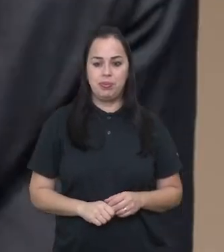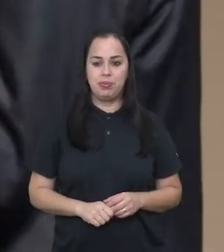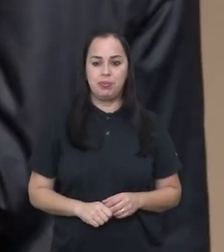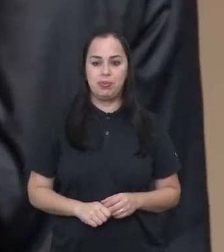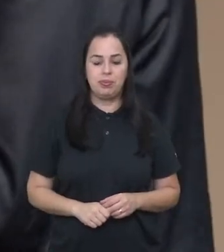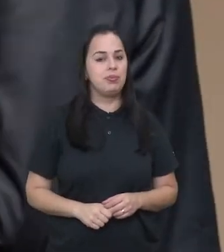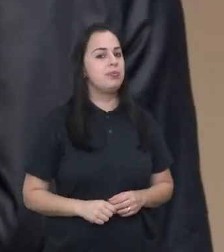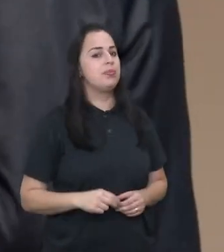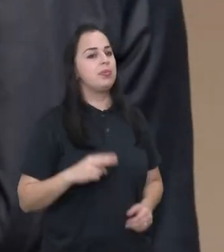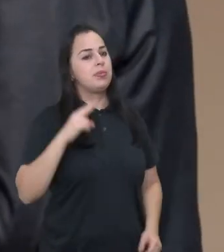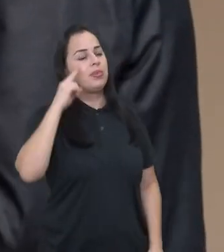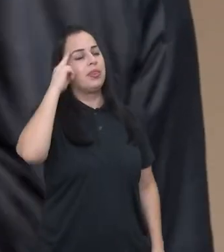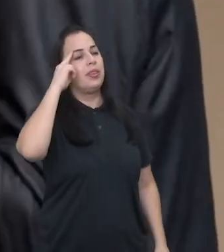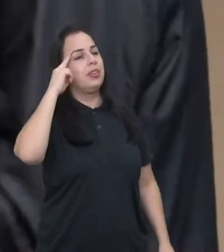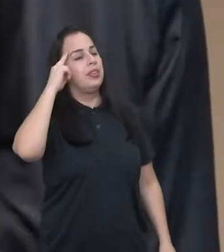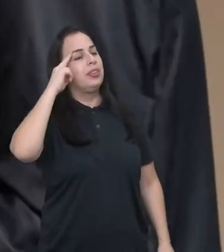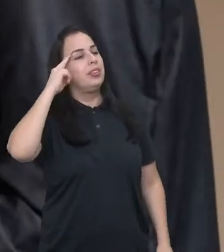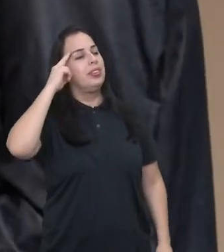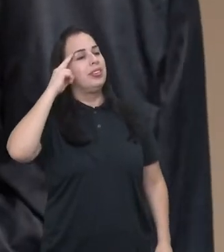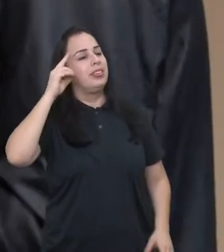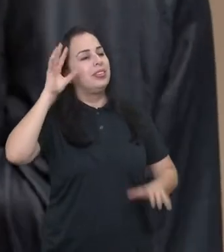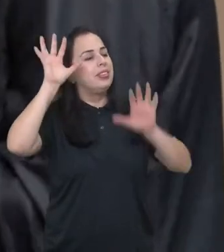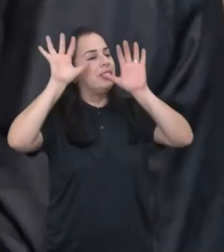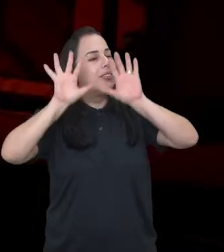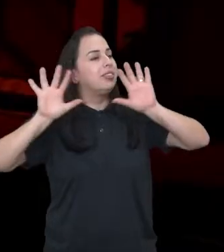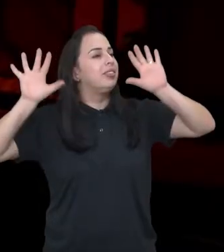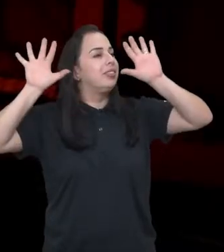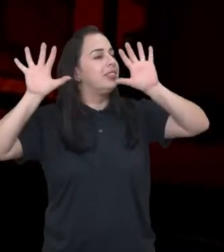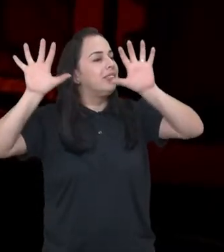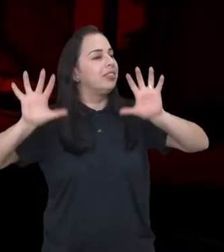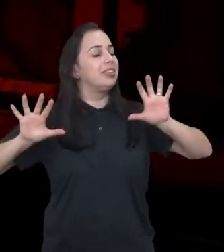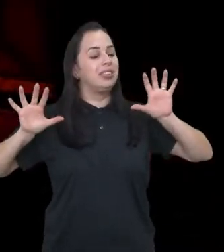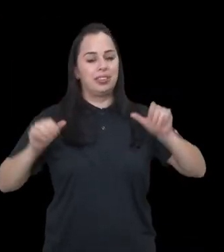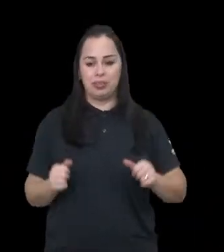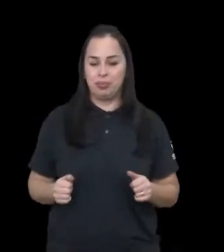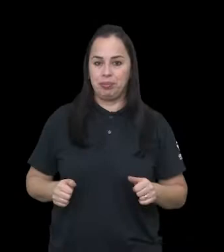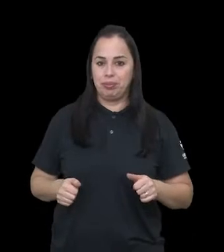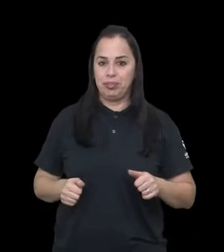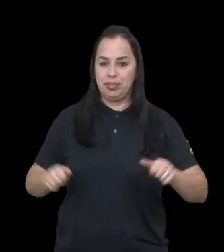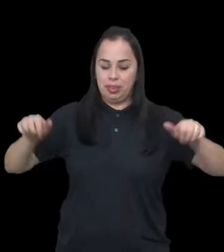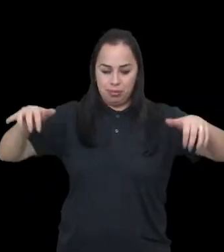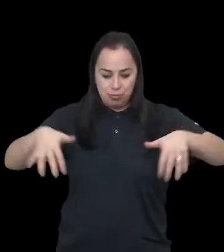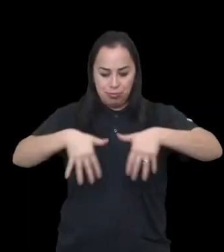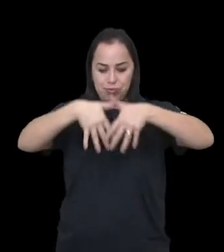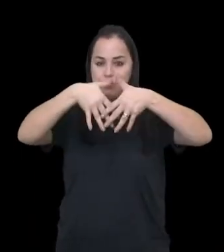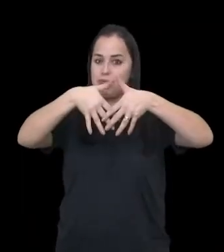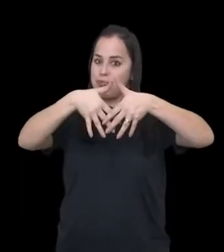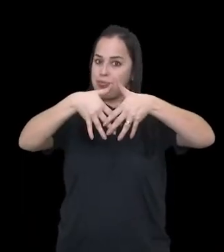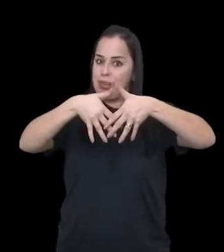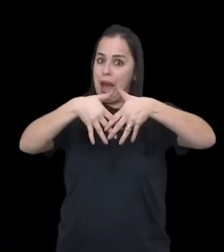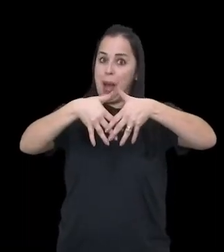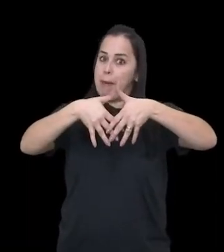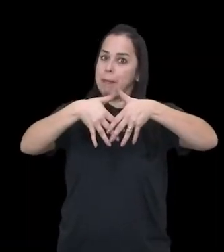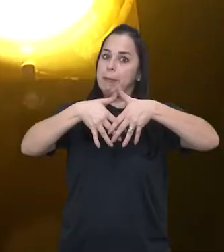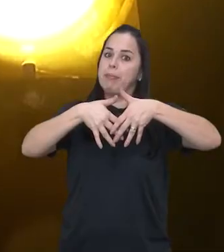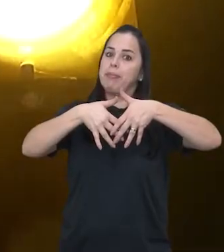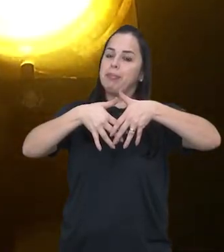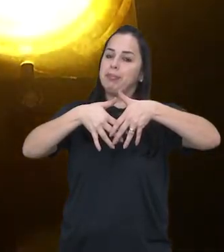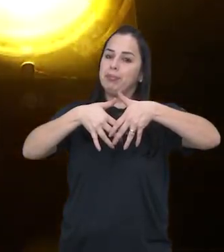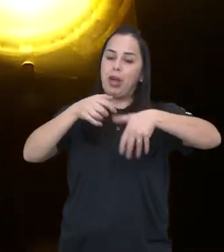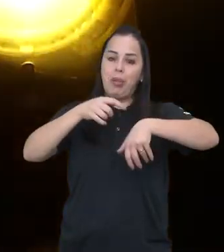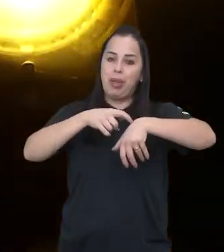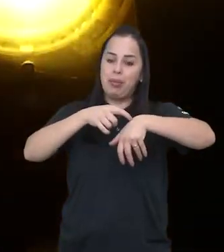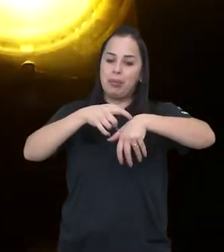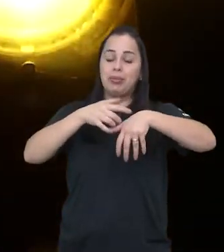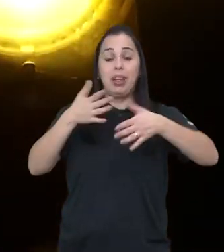Os sonhos são como o vento, eles nos inspiram, nos orientam. As cortinas se fecharam por tempo indeterminado.